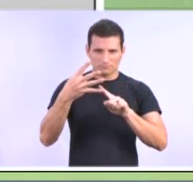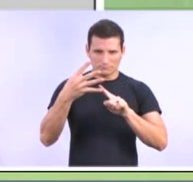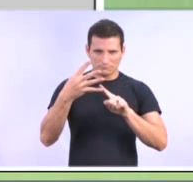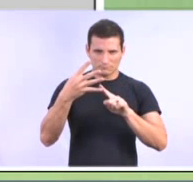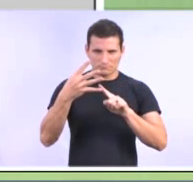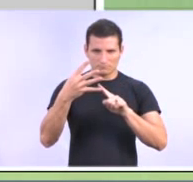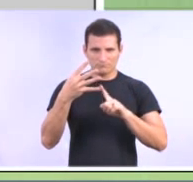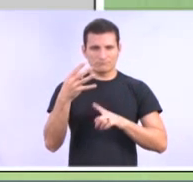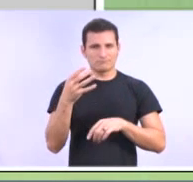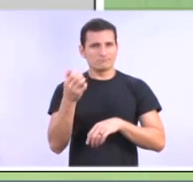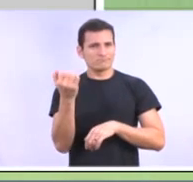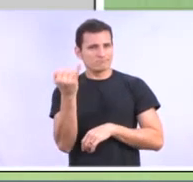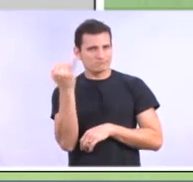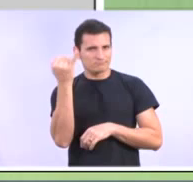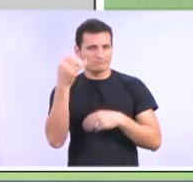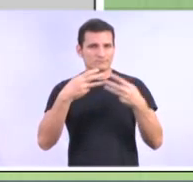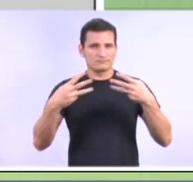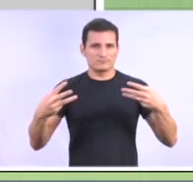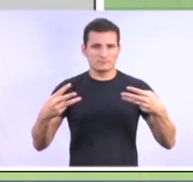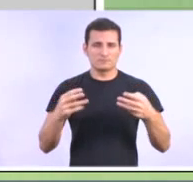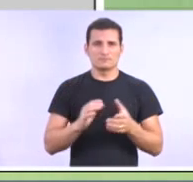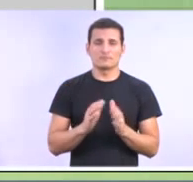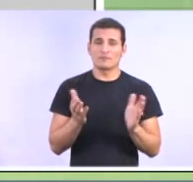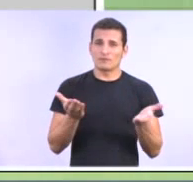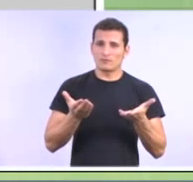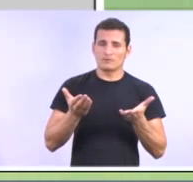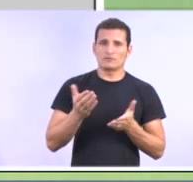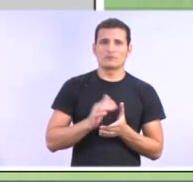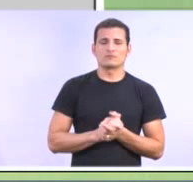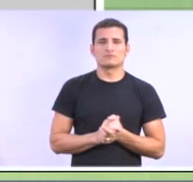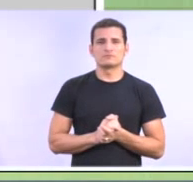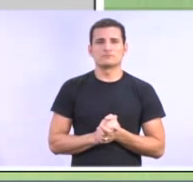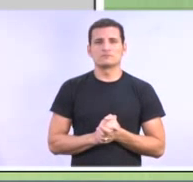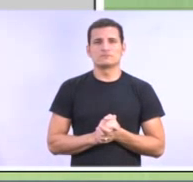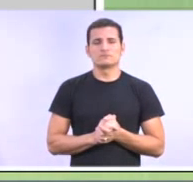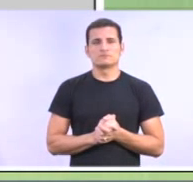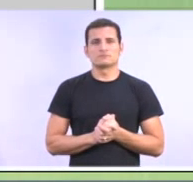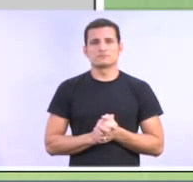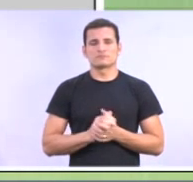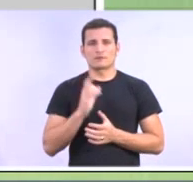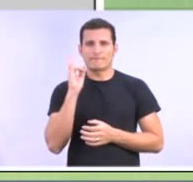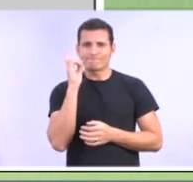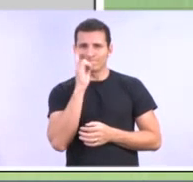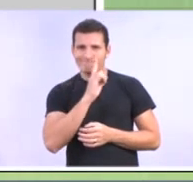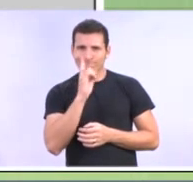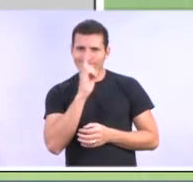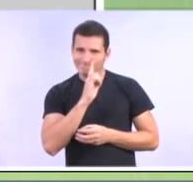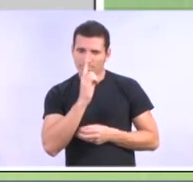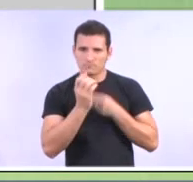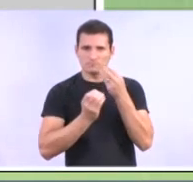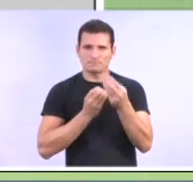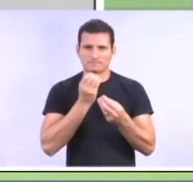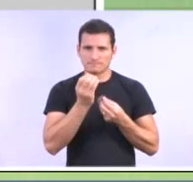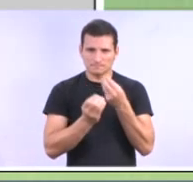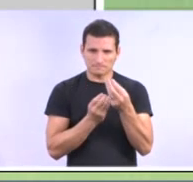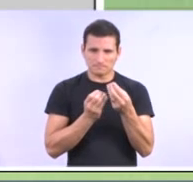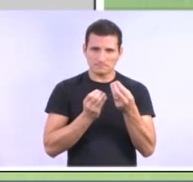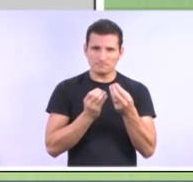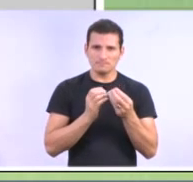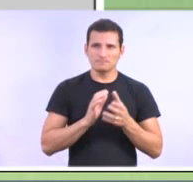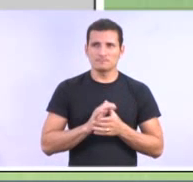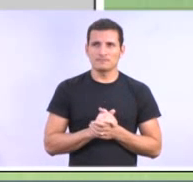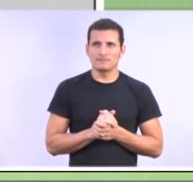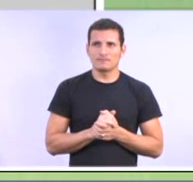premissas, né, da rede. Vamos começar então com a tolerância a falhas, que o professor já explicou bem. Vamos ilustrando aqui.